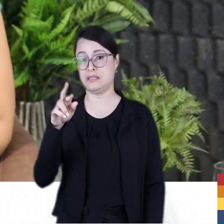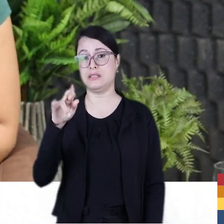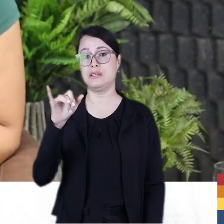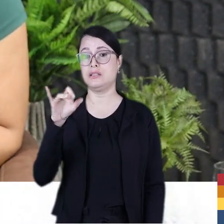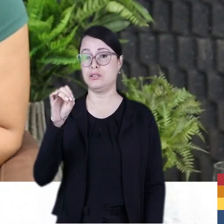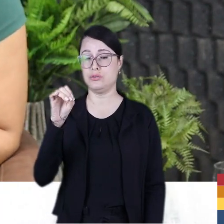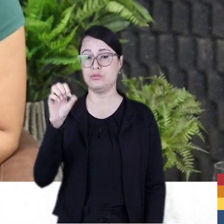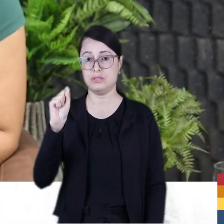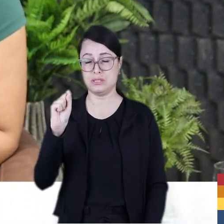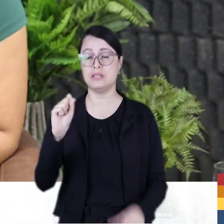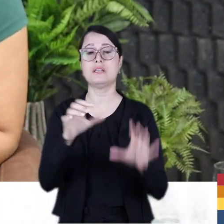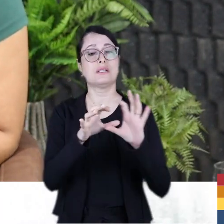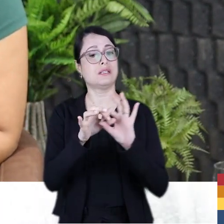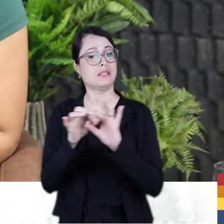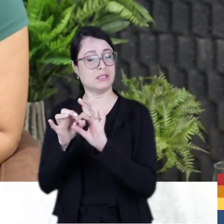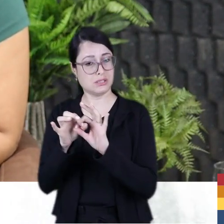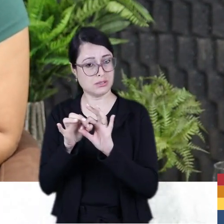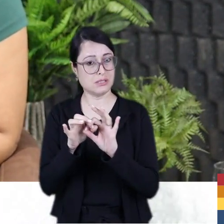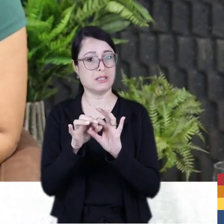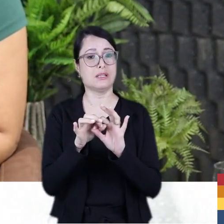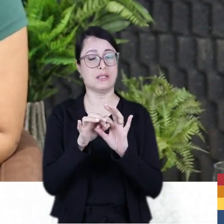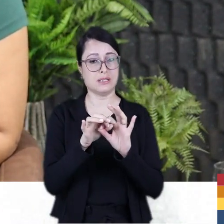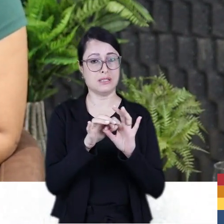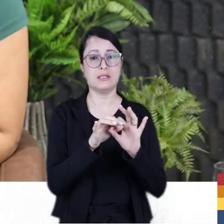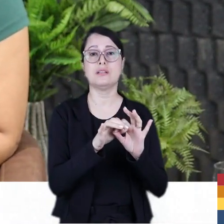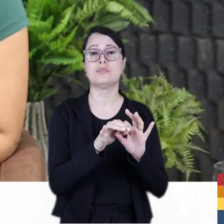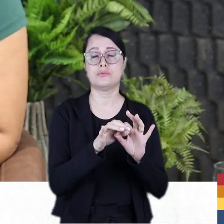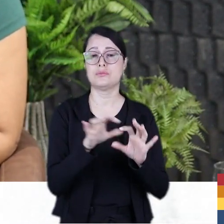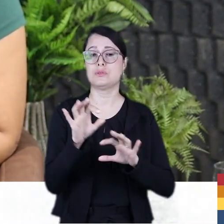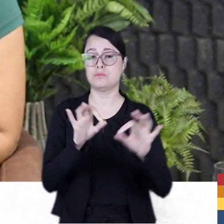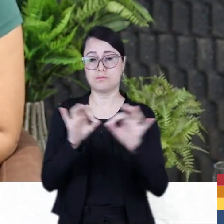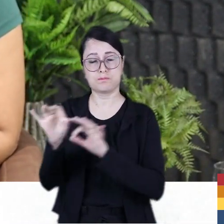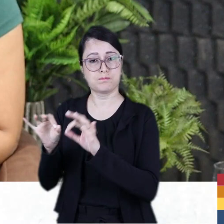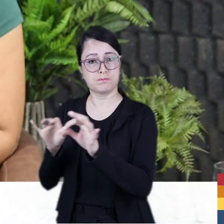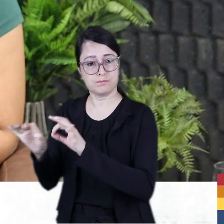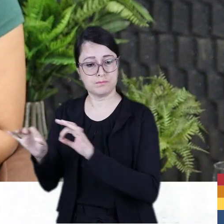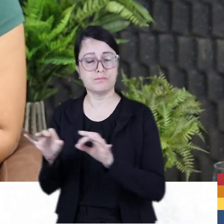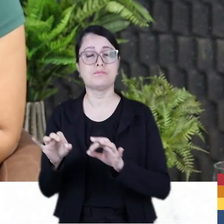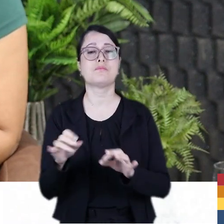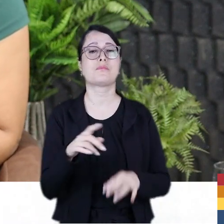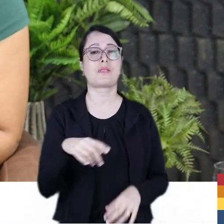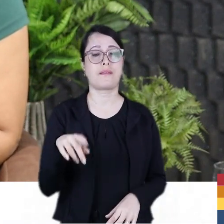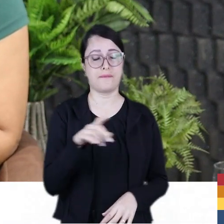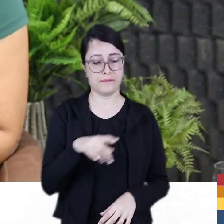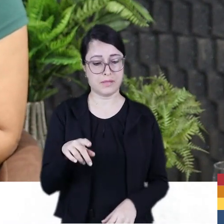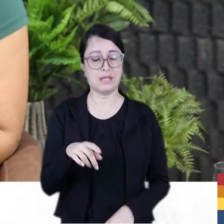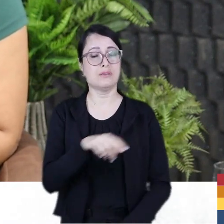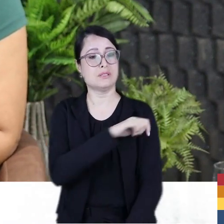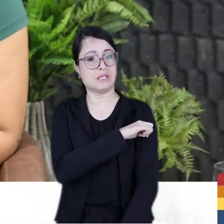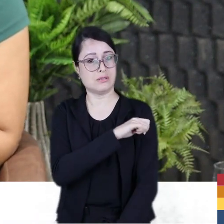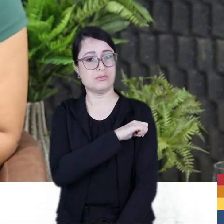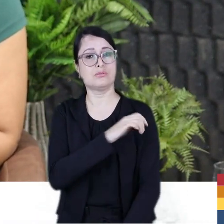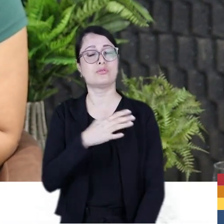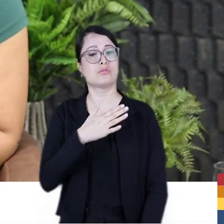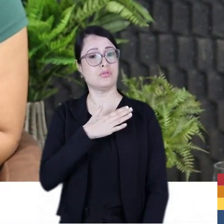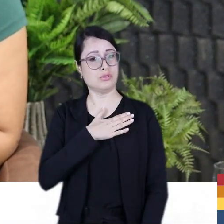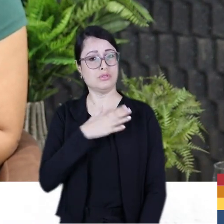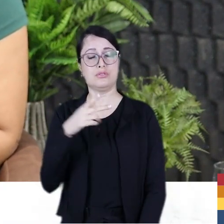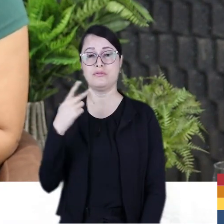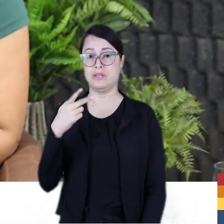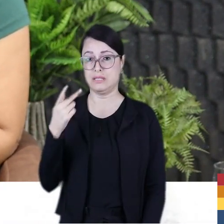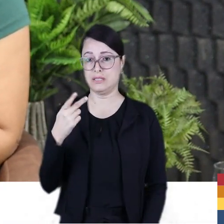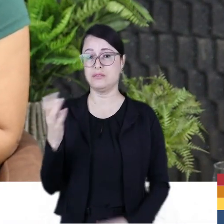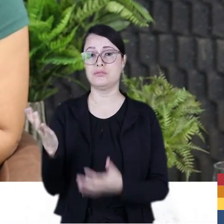desse entendimento, esse documento, ele traz, né, esse organizador, para colaborar mais com o